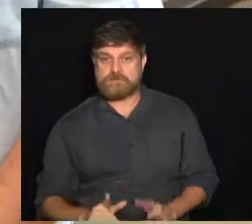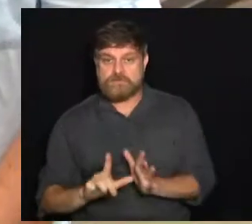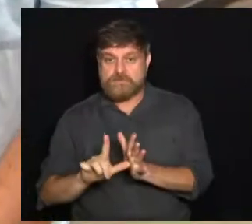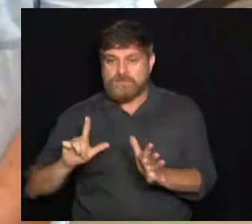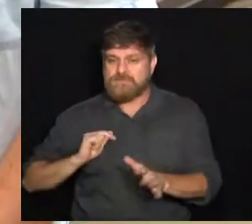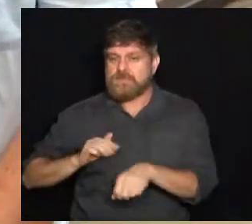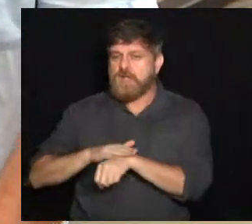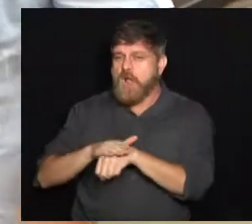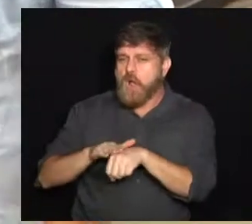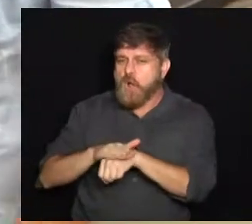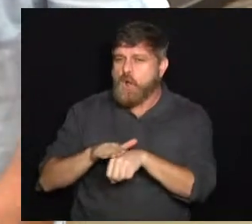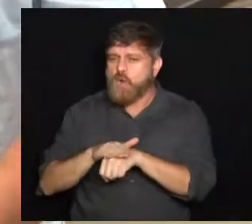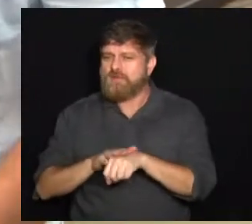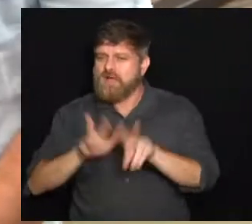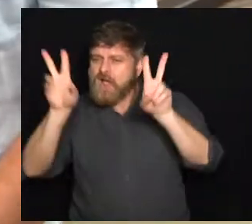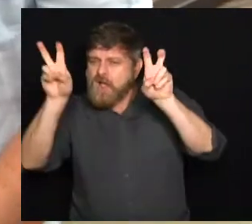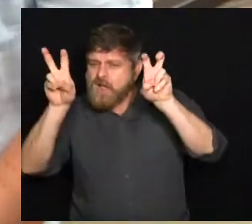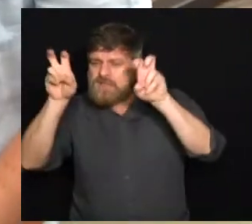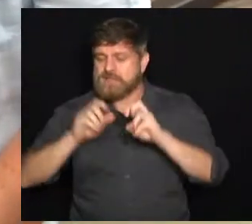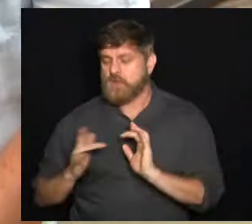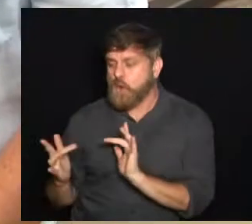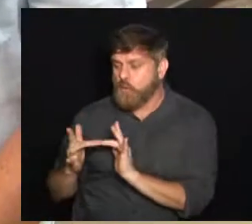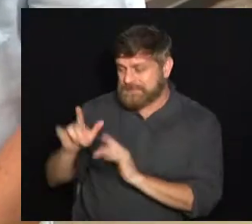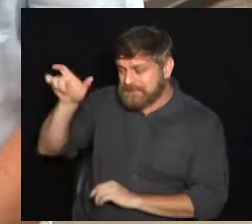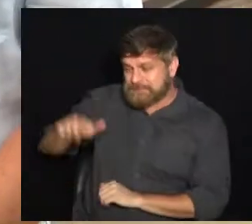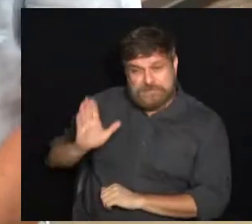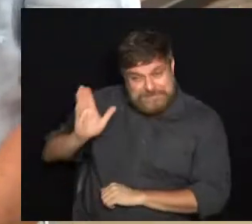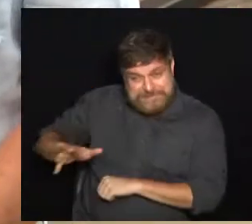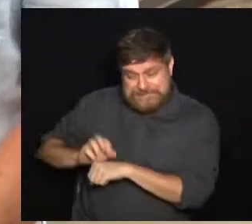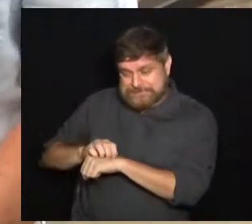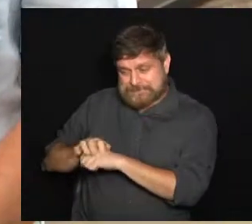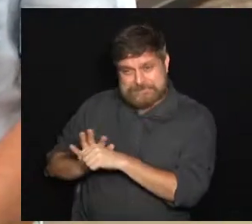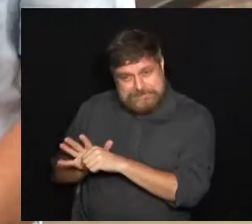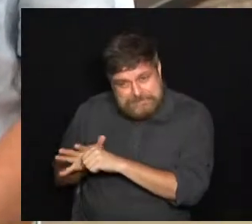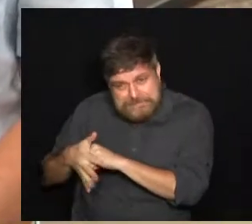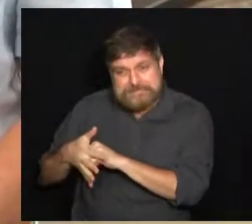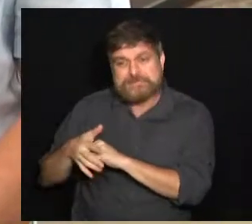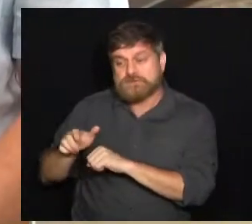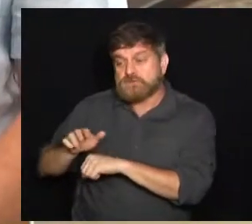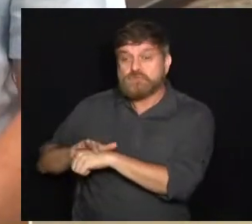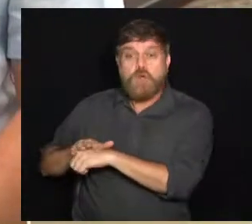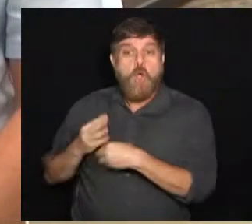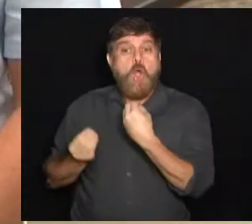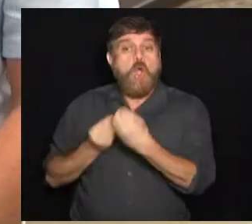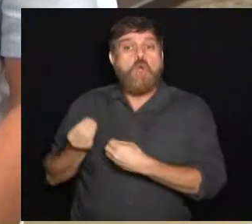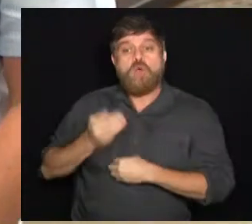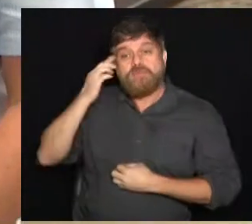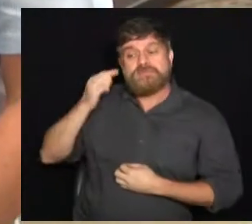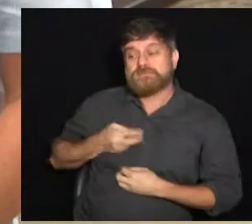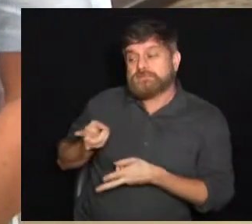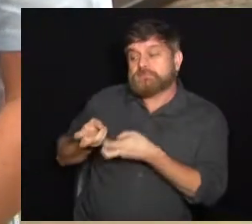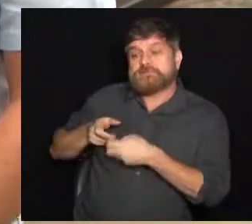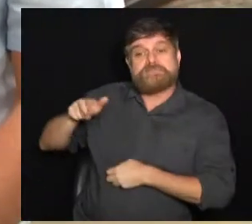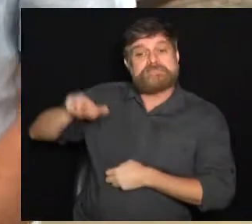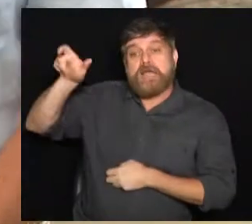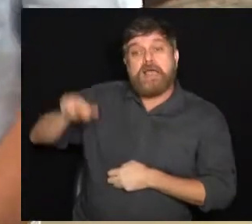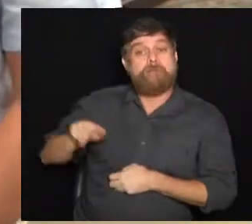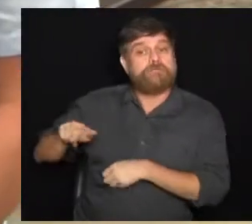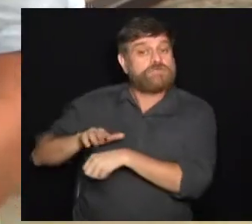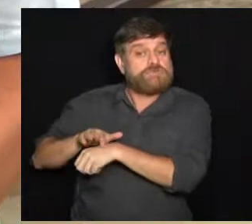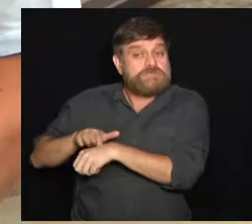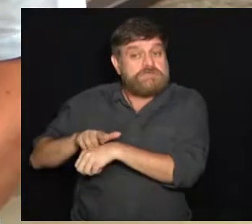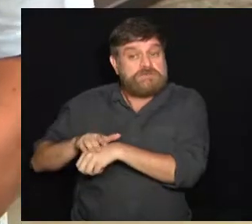estava falando aí dessas questões, teve contato com alguém doente. Mas vamos supor, como saber se essa pessoa está doente, já que